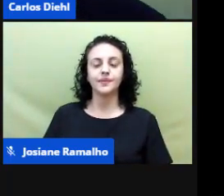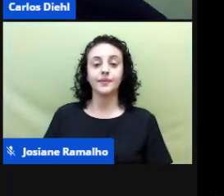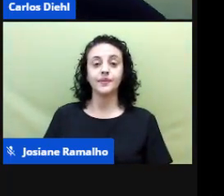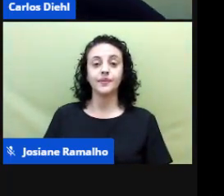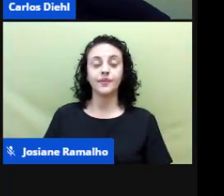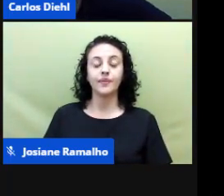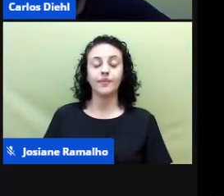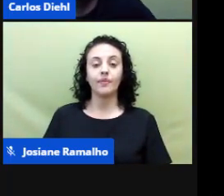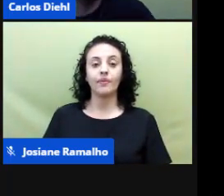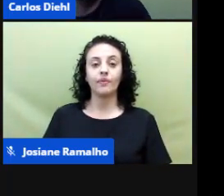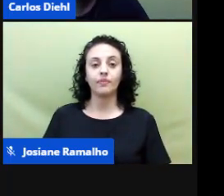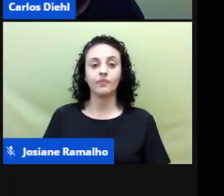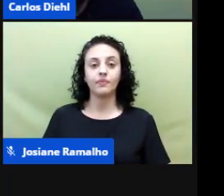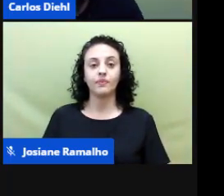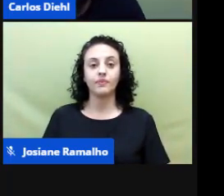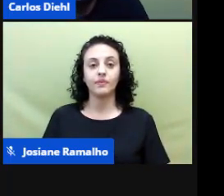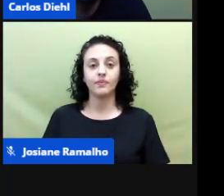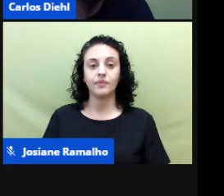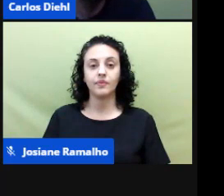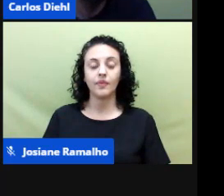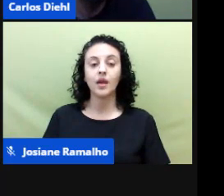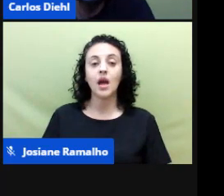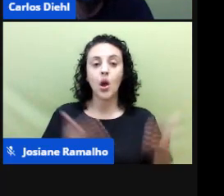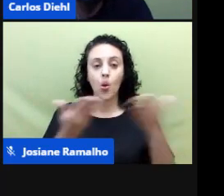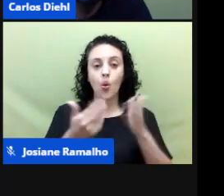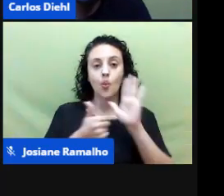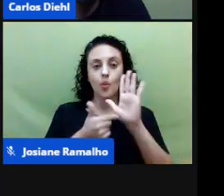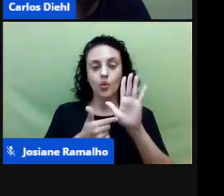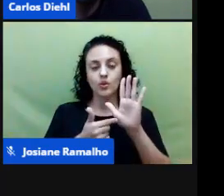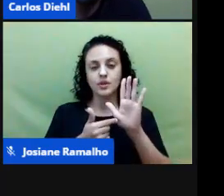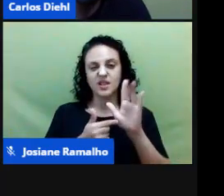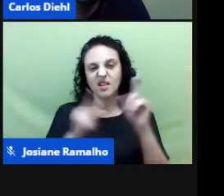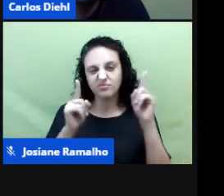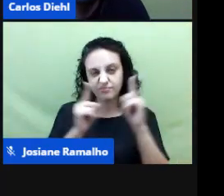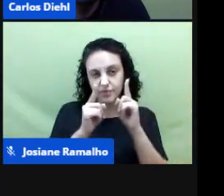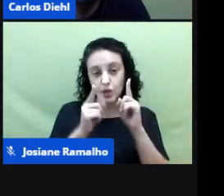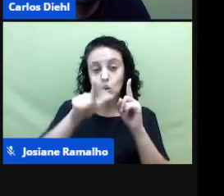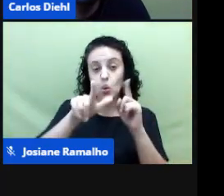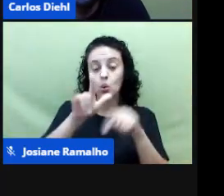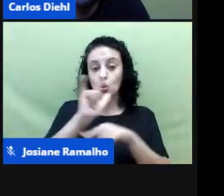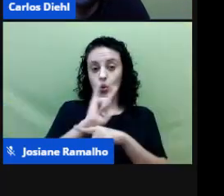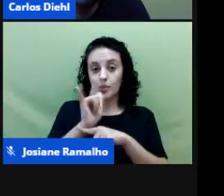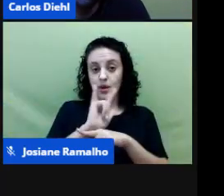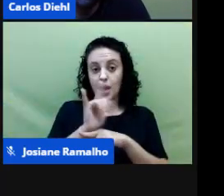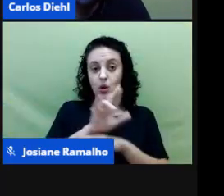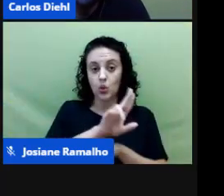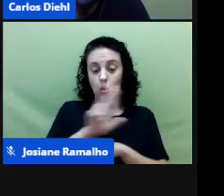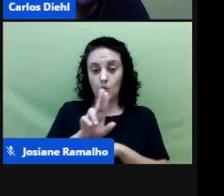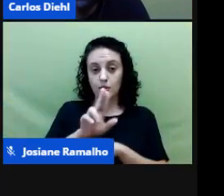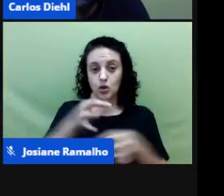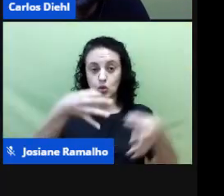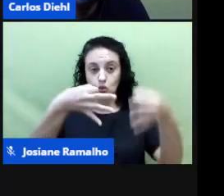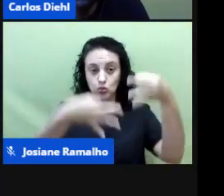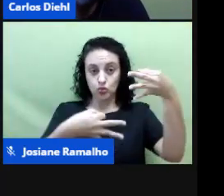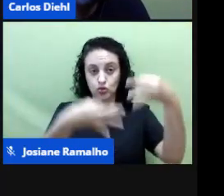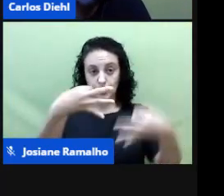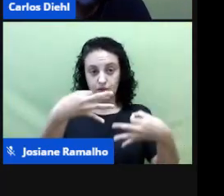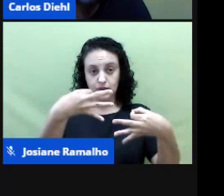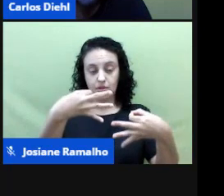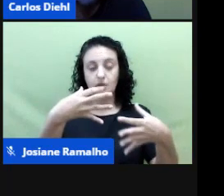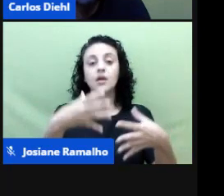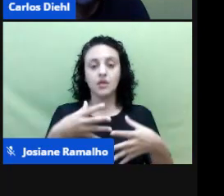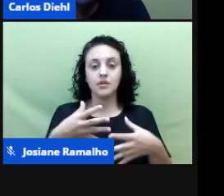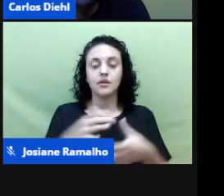Aqui trago trecho de um outro documentário, Justiça, de Maria Augusta Ramos, para mostrar que não é